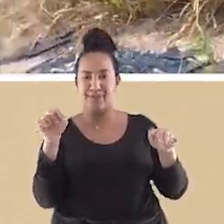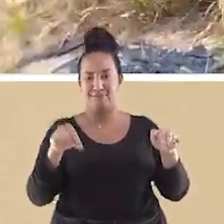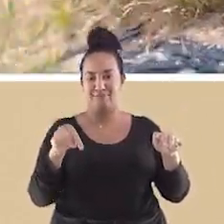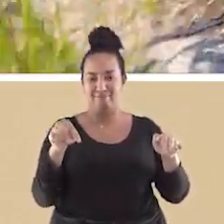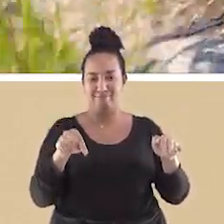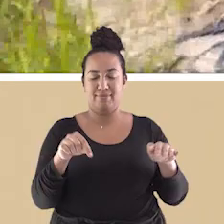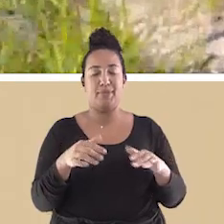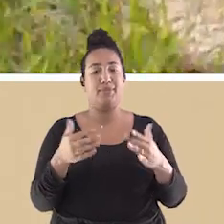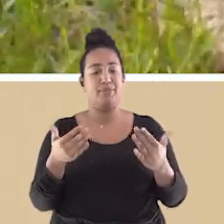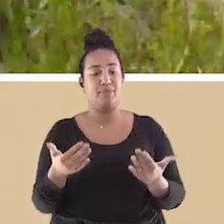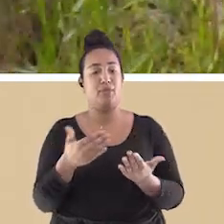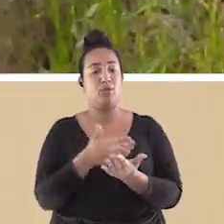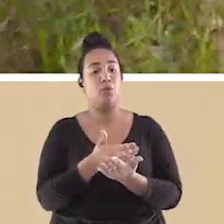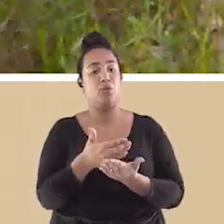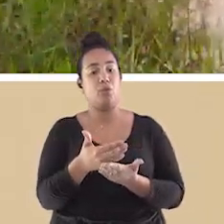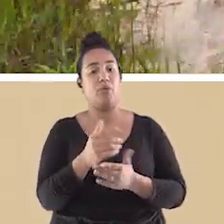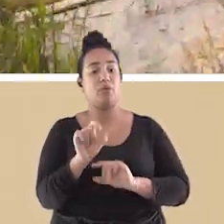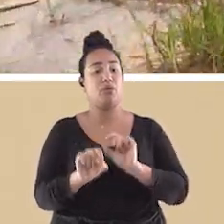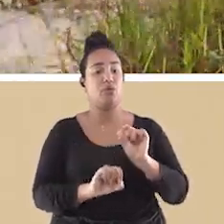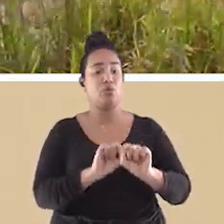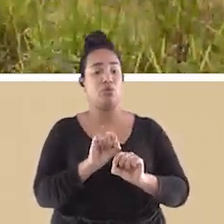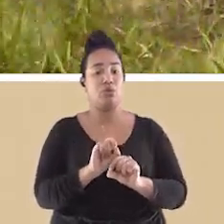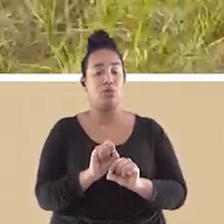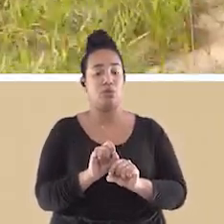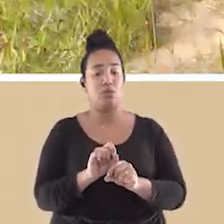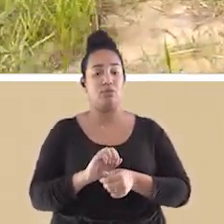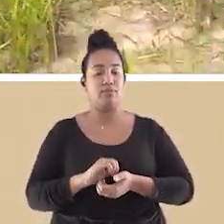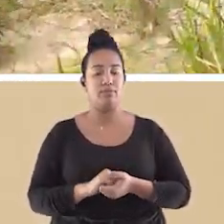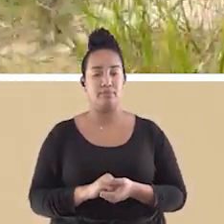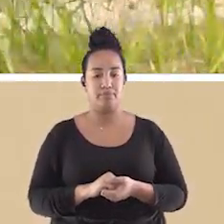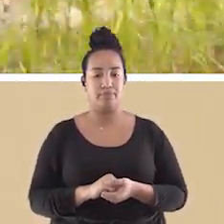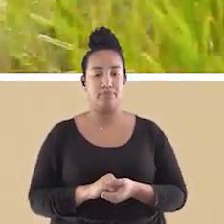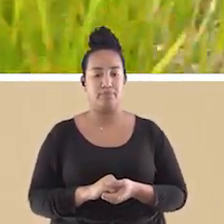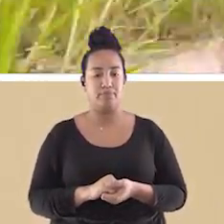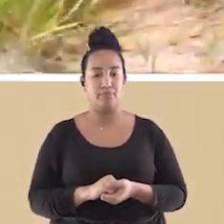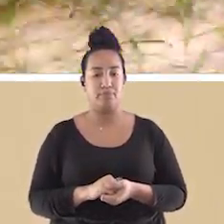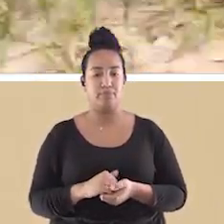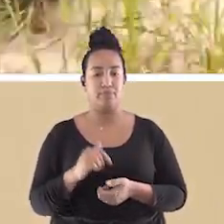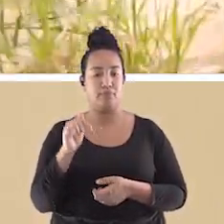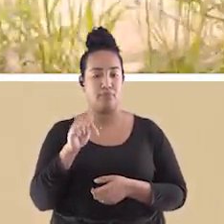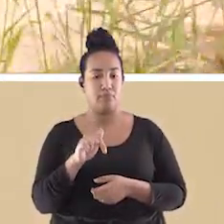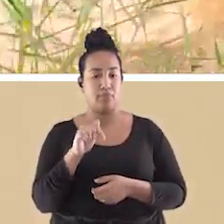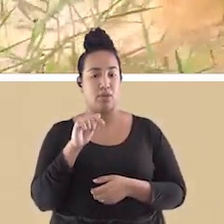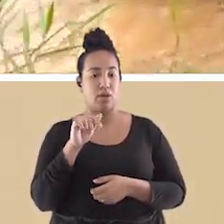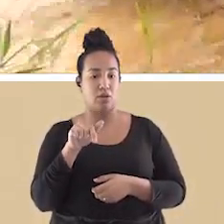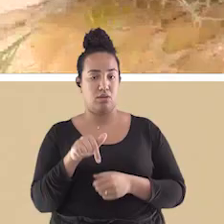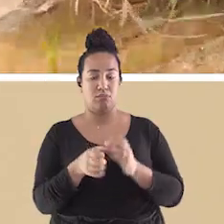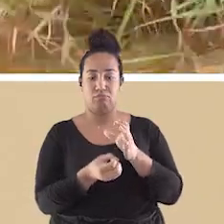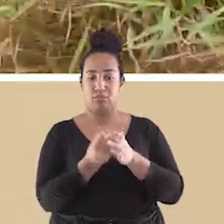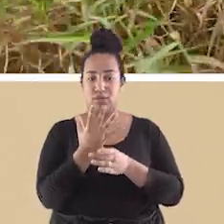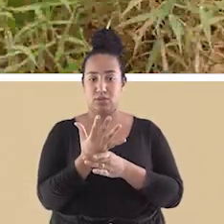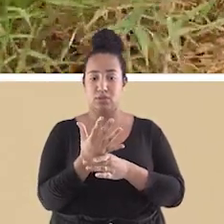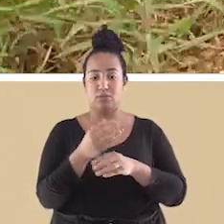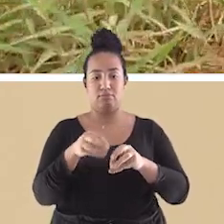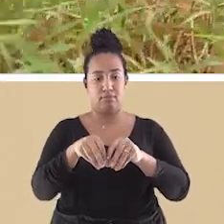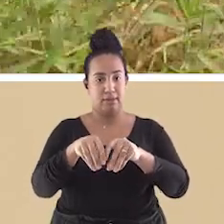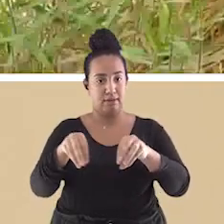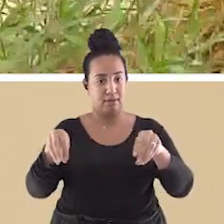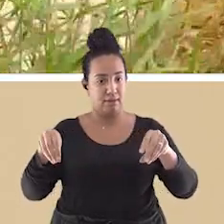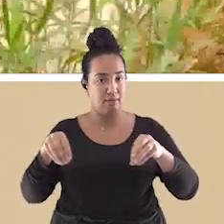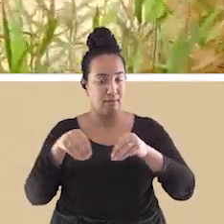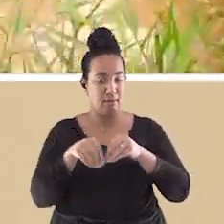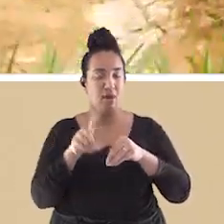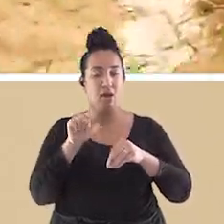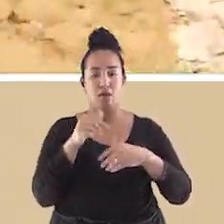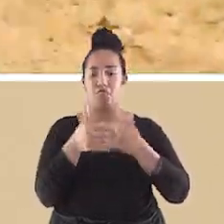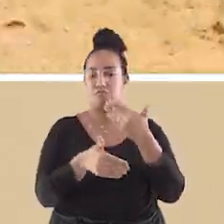aplainada e começa então a se acumular, formando os bancos de areia,